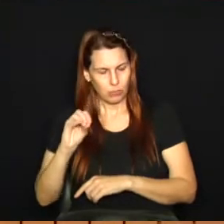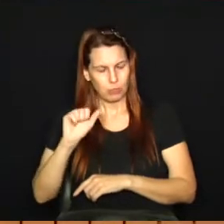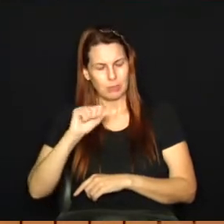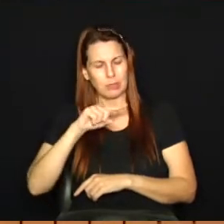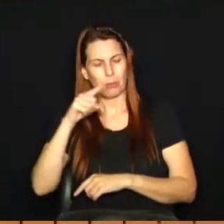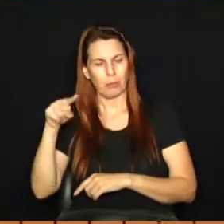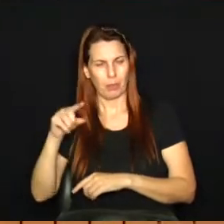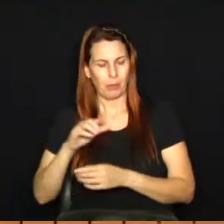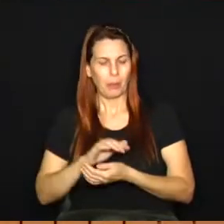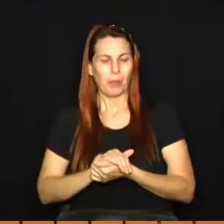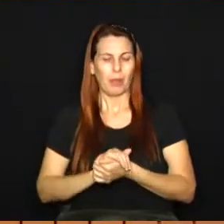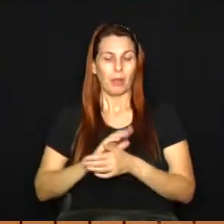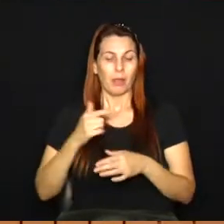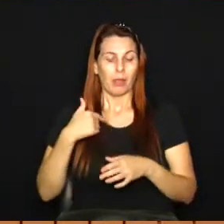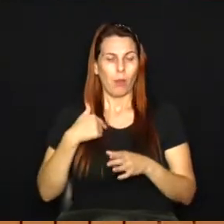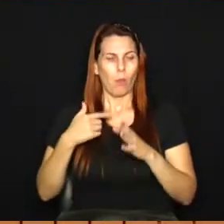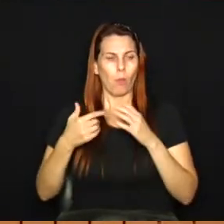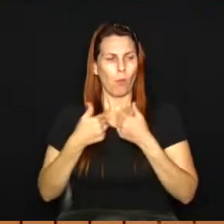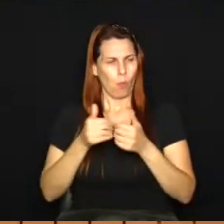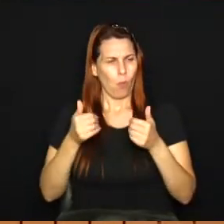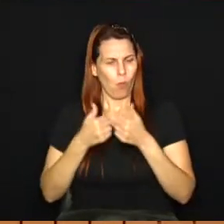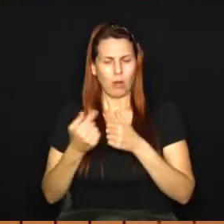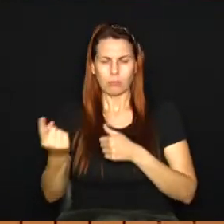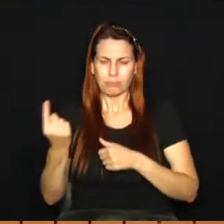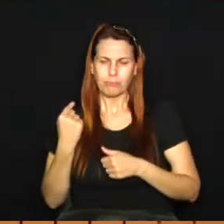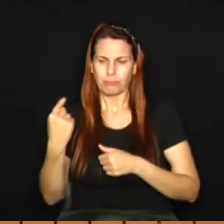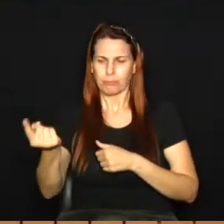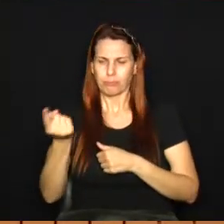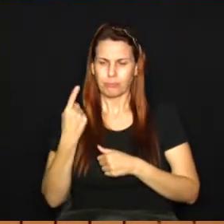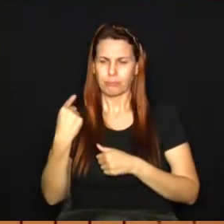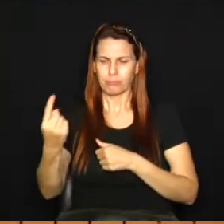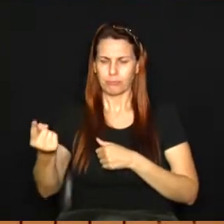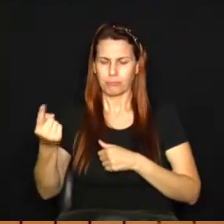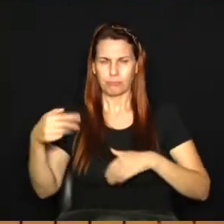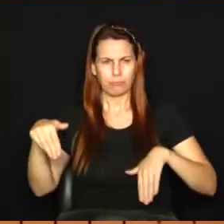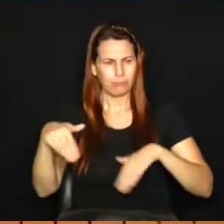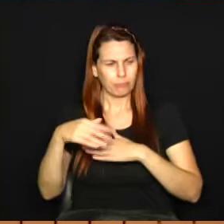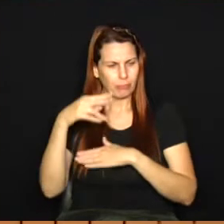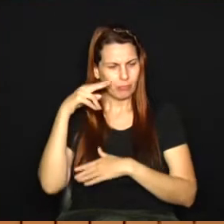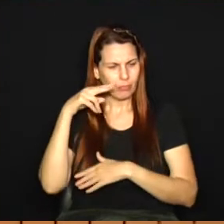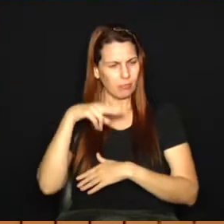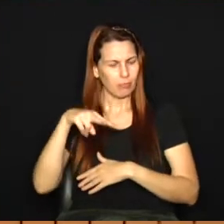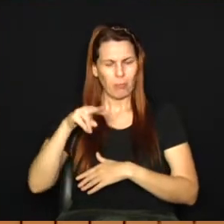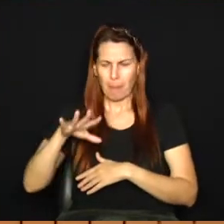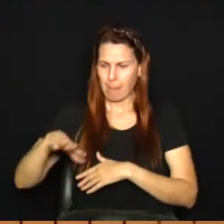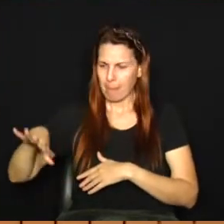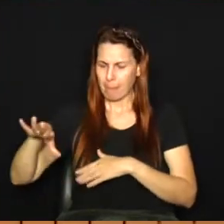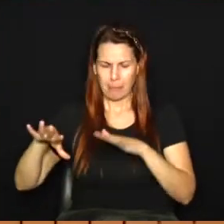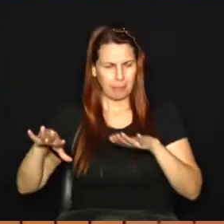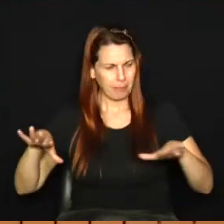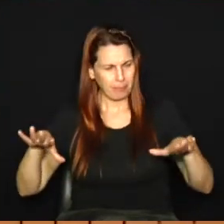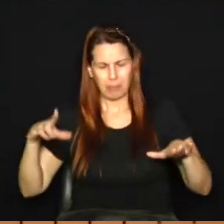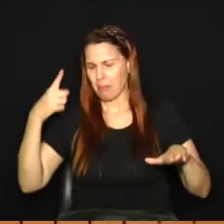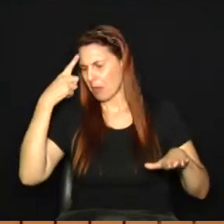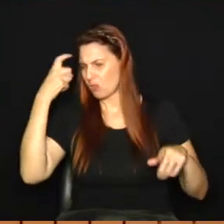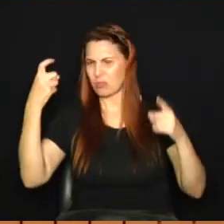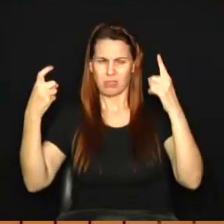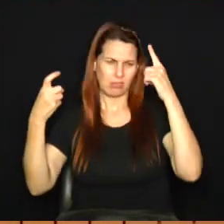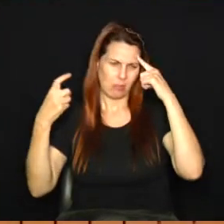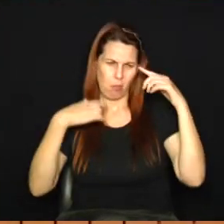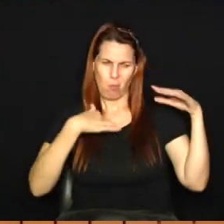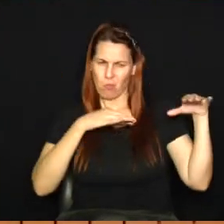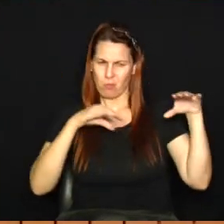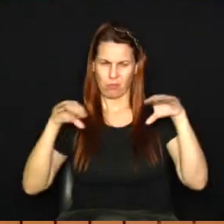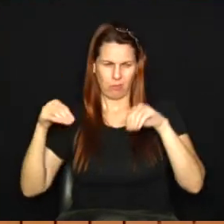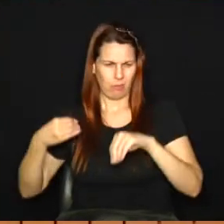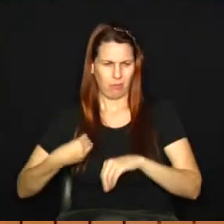de ônibus, indo para Piracicaba, e eu olhava aqui para esse bairro e jamais imaginava vir morar aqui,